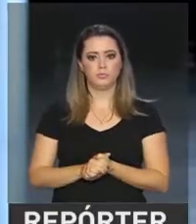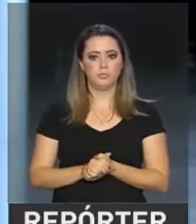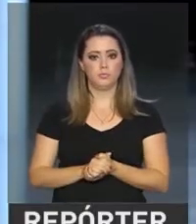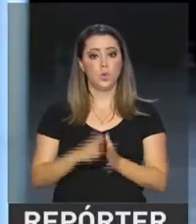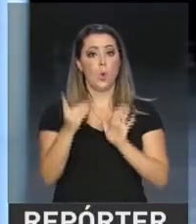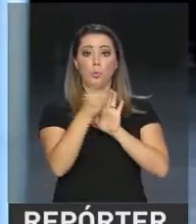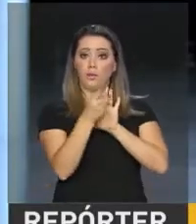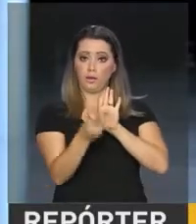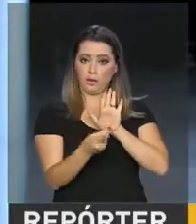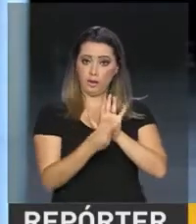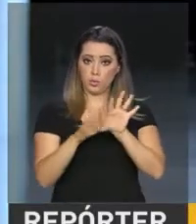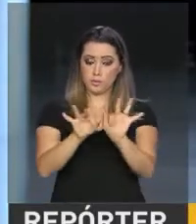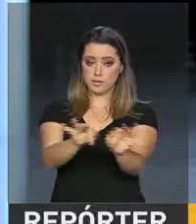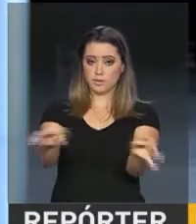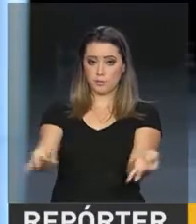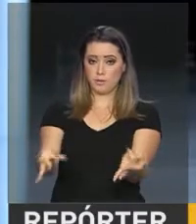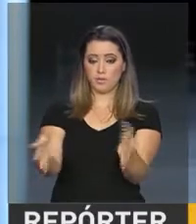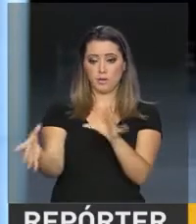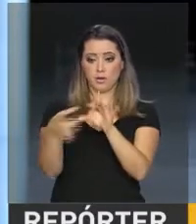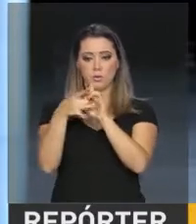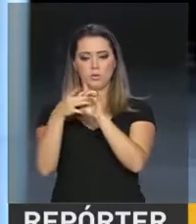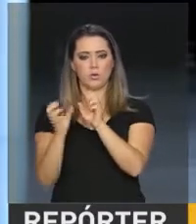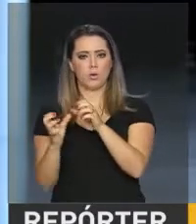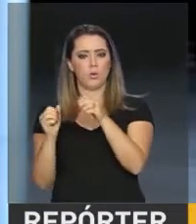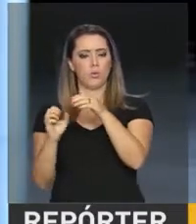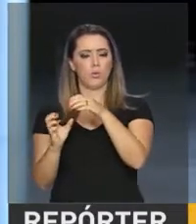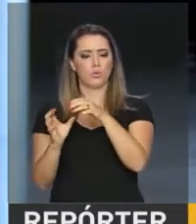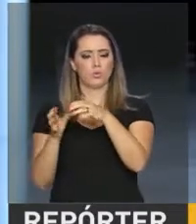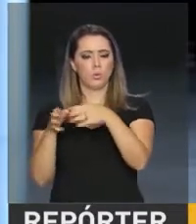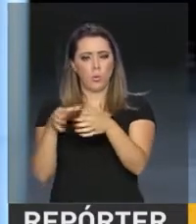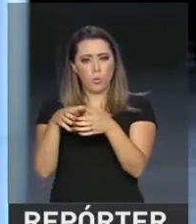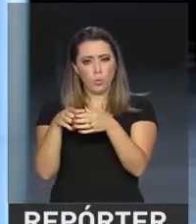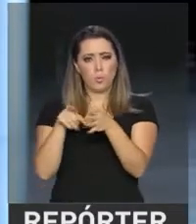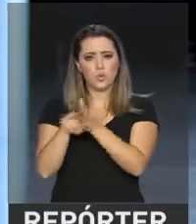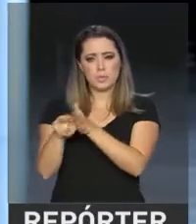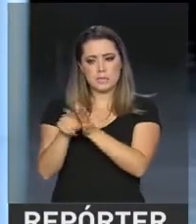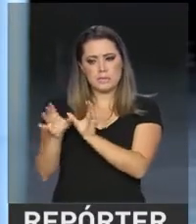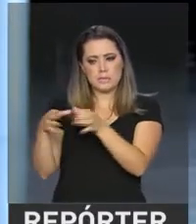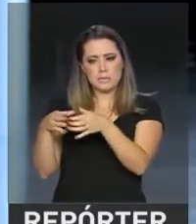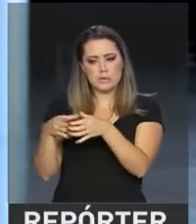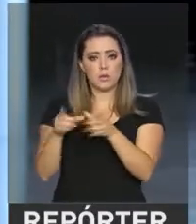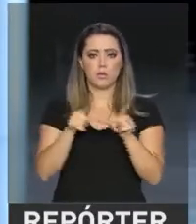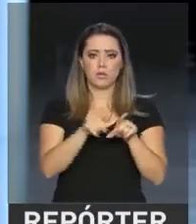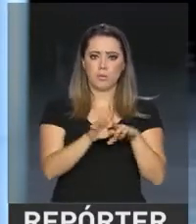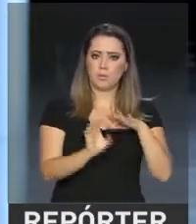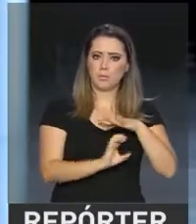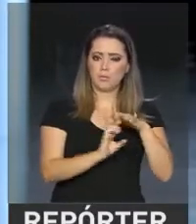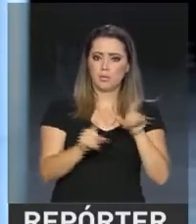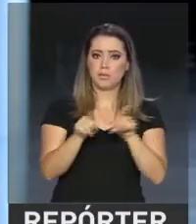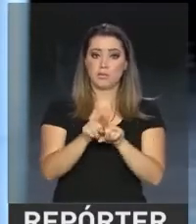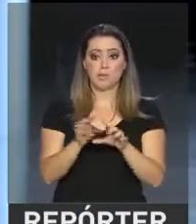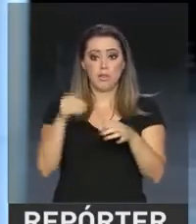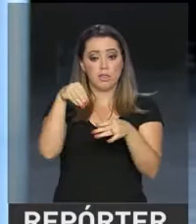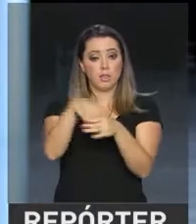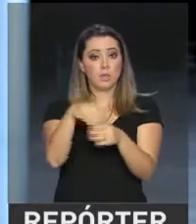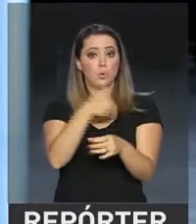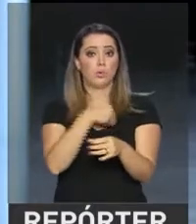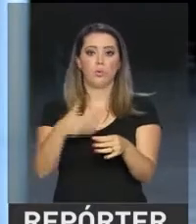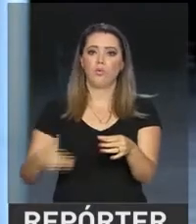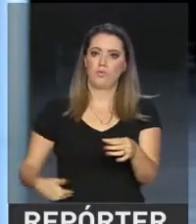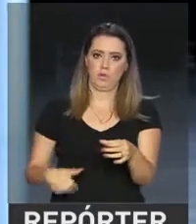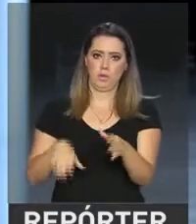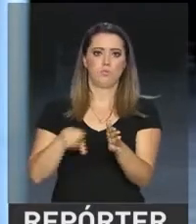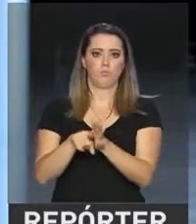simplifica a realização de convênios para pesquisas feitas em instituições públicas permite um maior compartilhamento de recursos